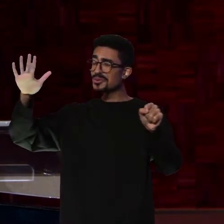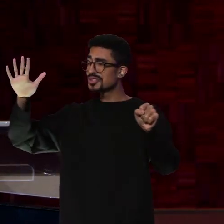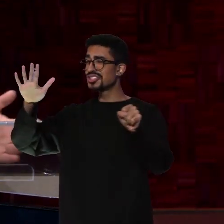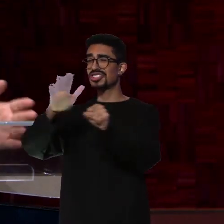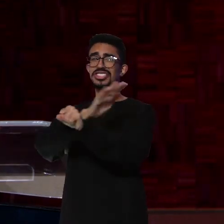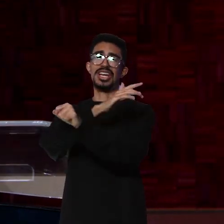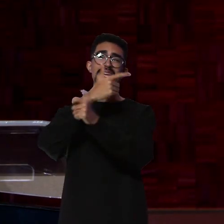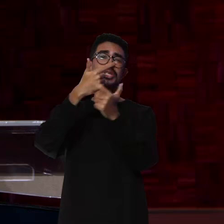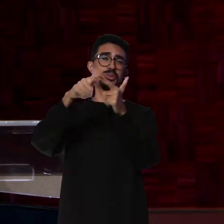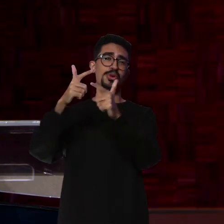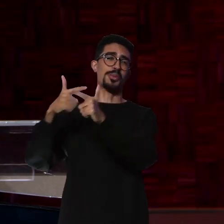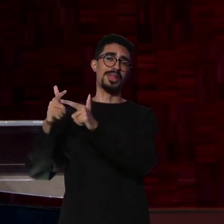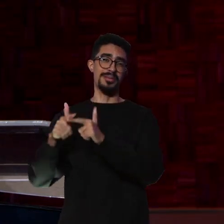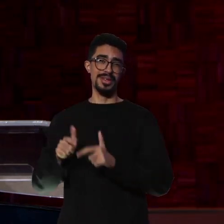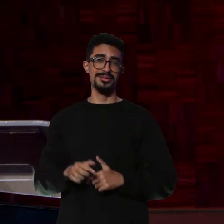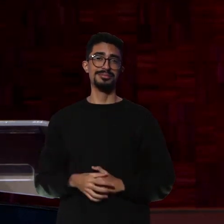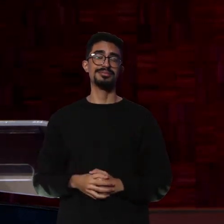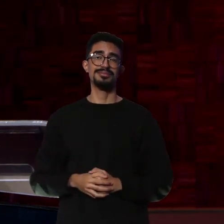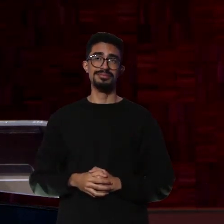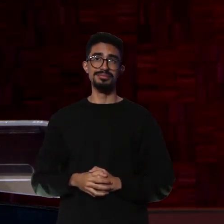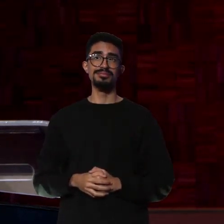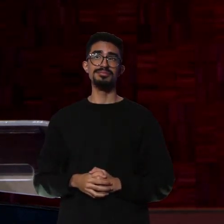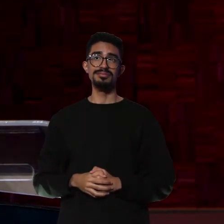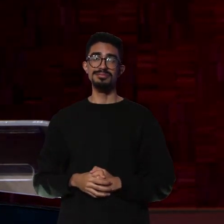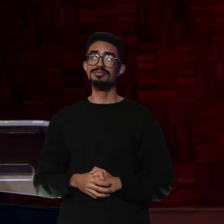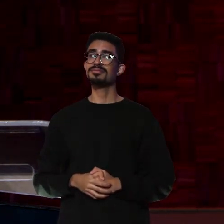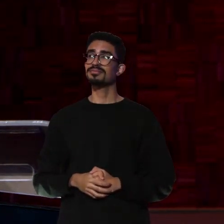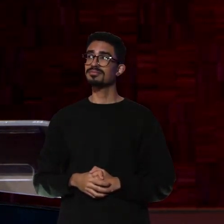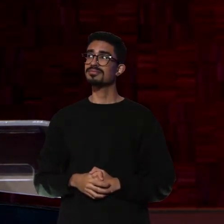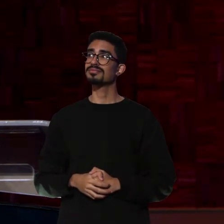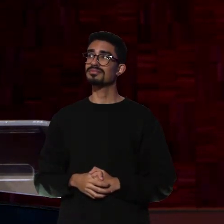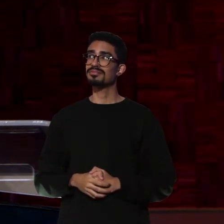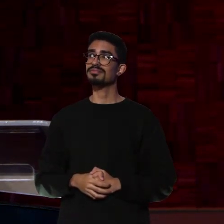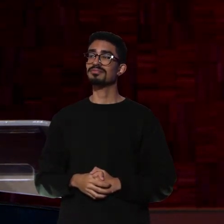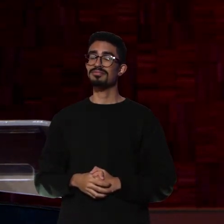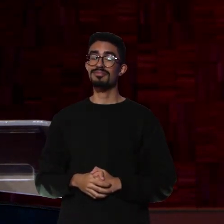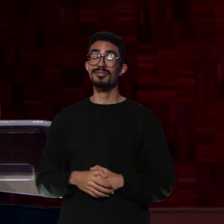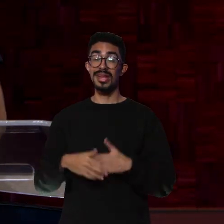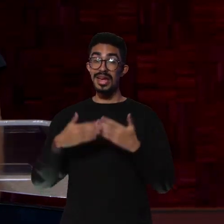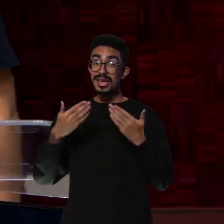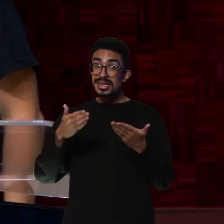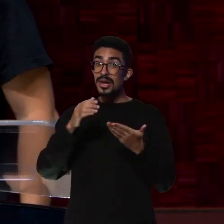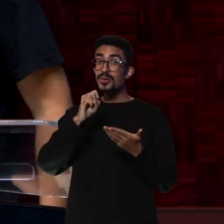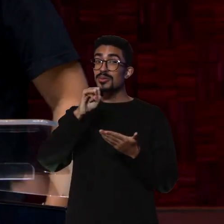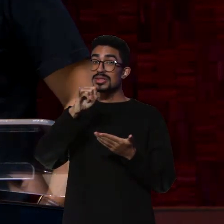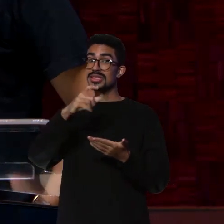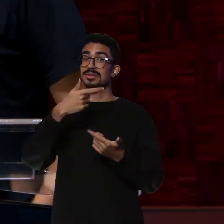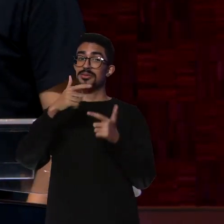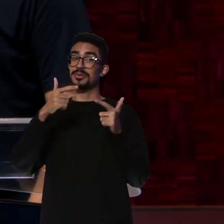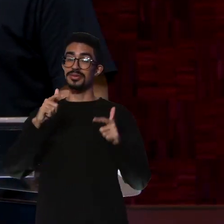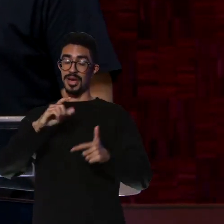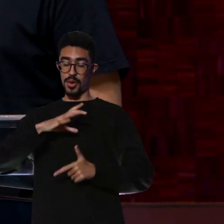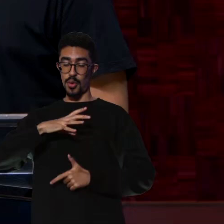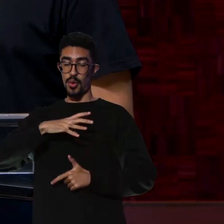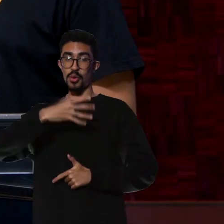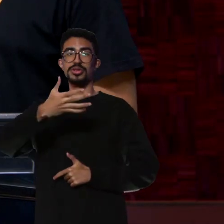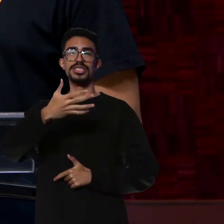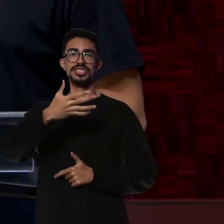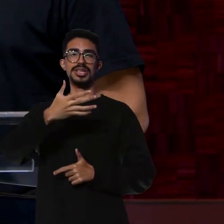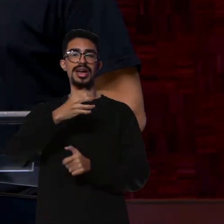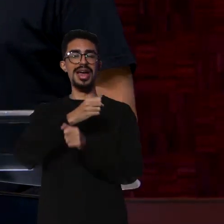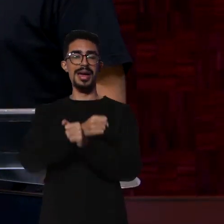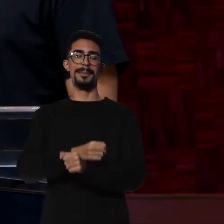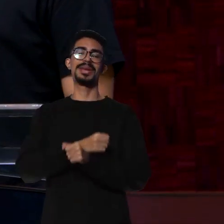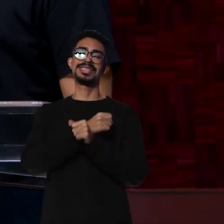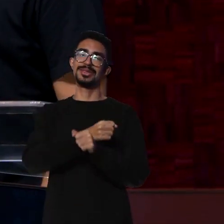O medo de dar o próximo passo, de ser mais ousado no espírito, acaba aprisionando muitas pessoas. E vamos falar a